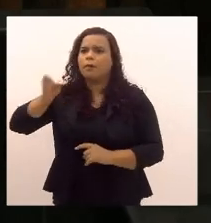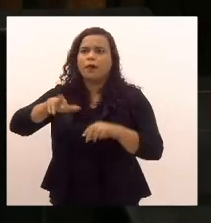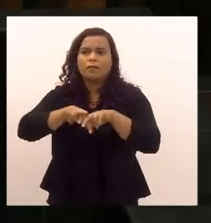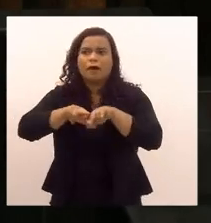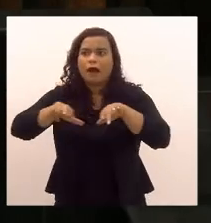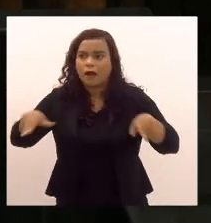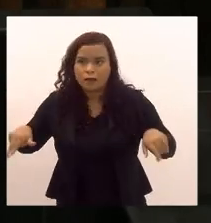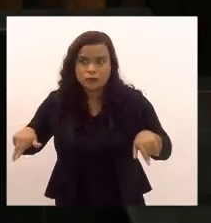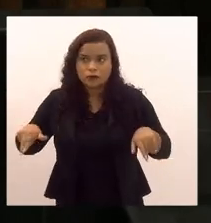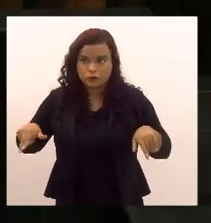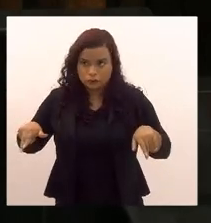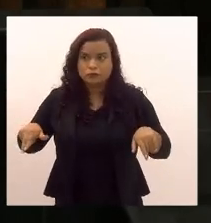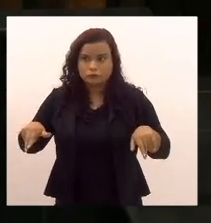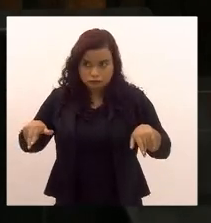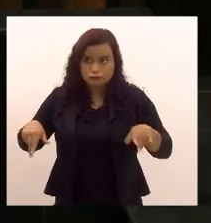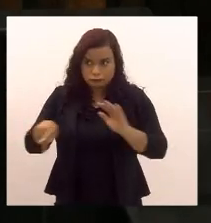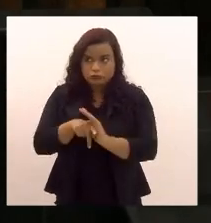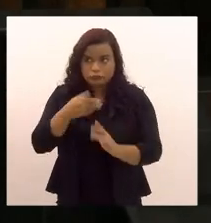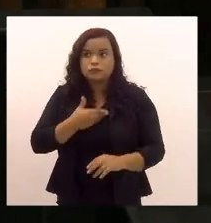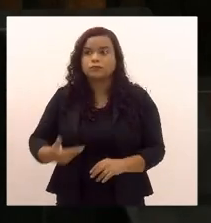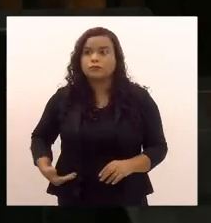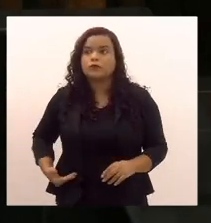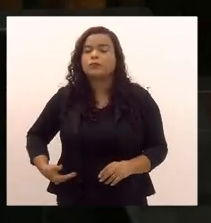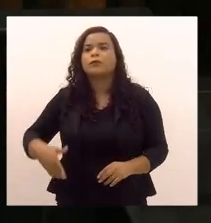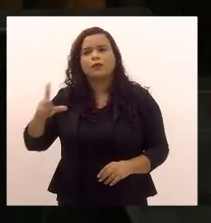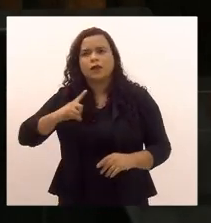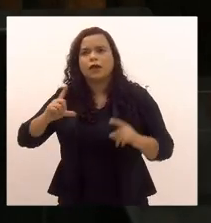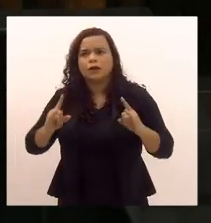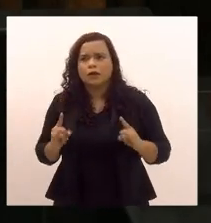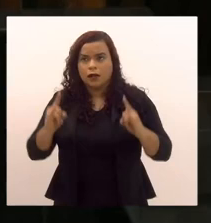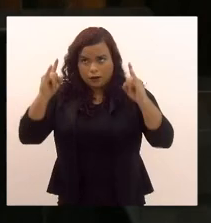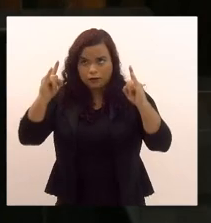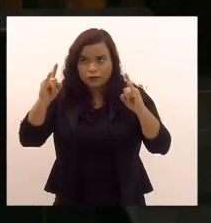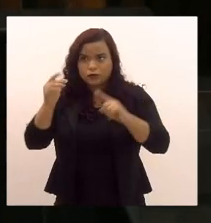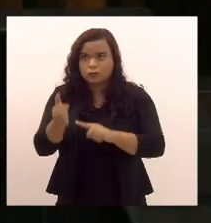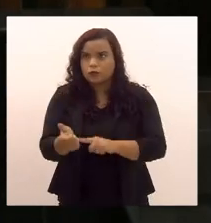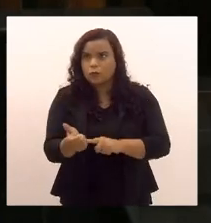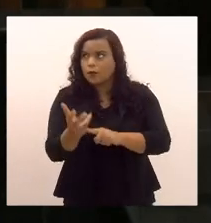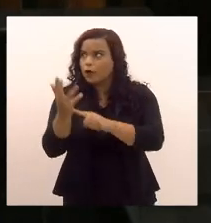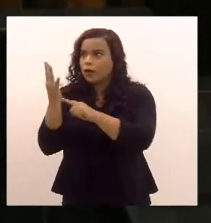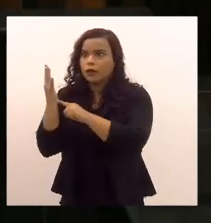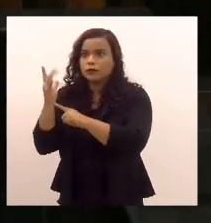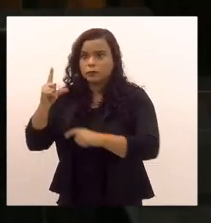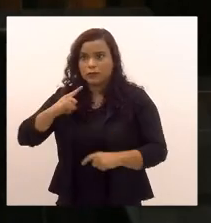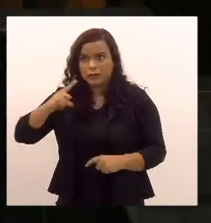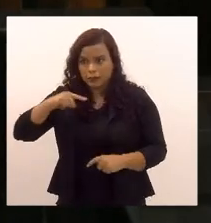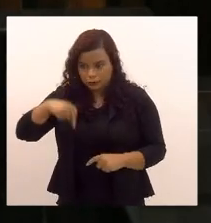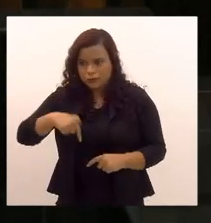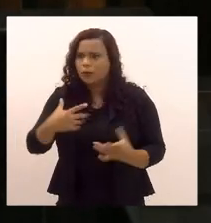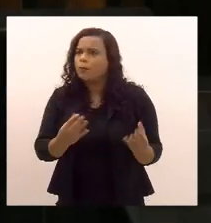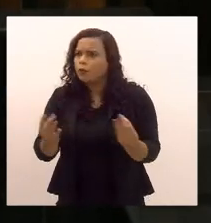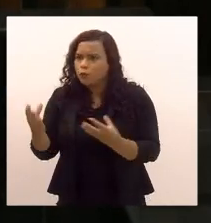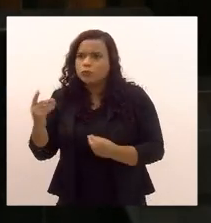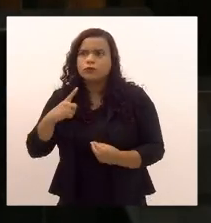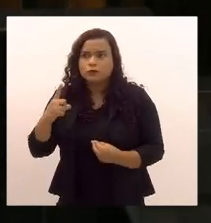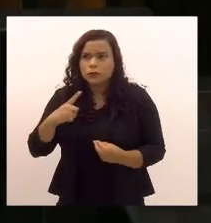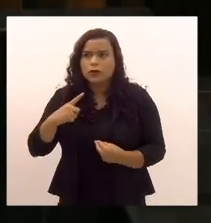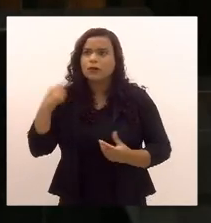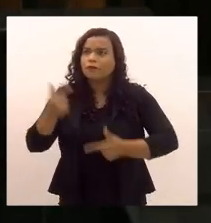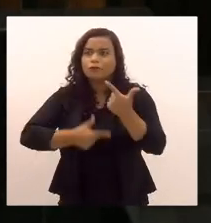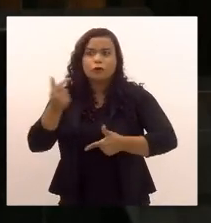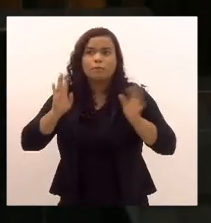qualquer repartição pública aonde tem elevar a quantidade de elevador que tem esta casa